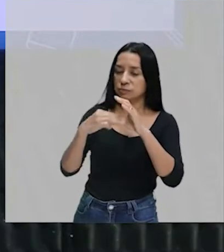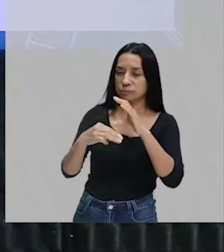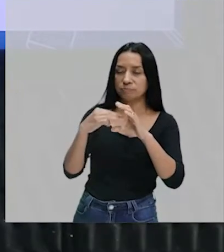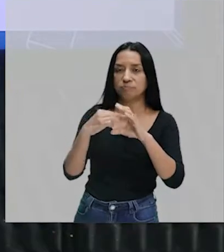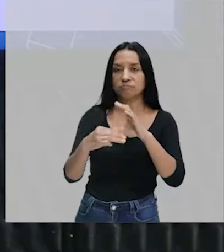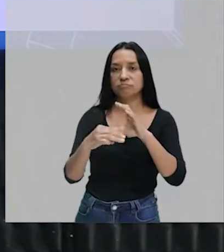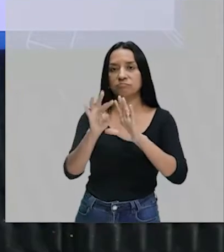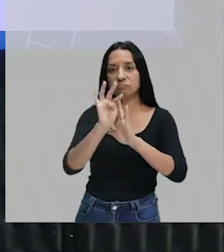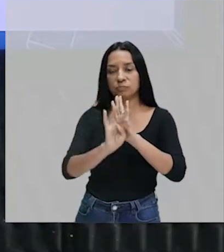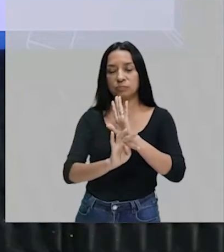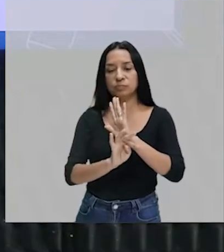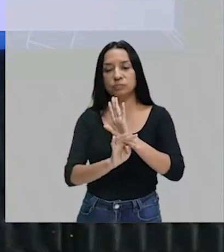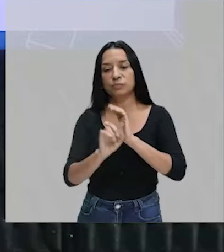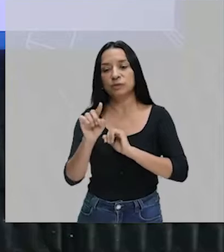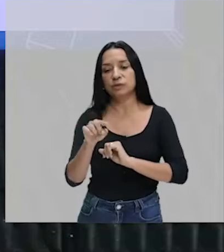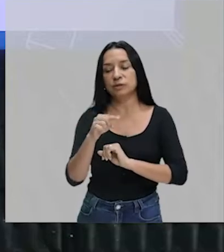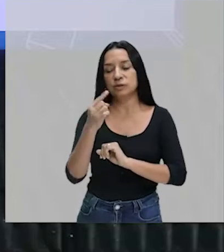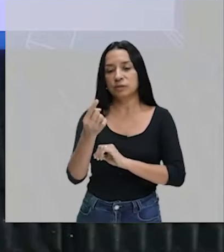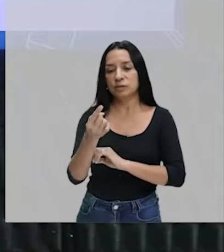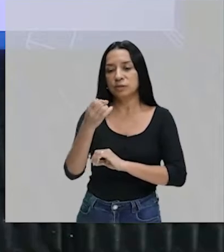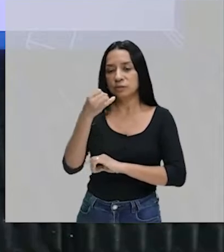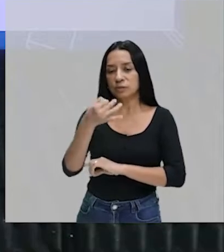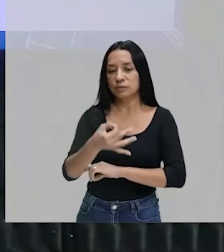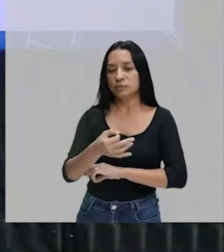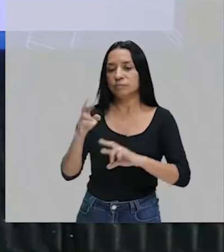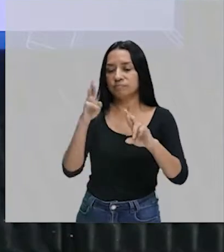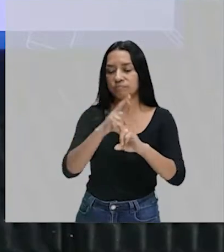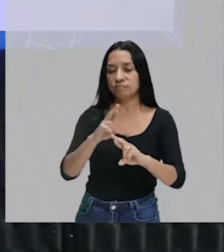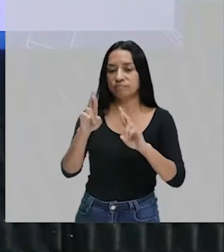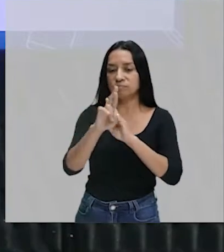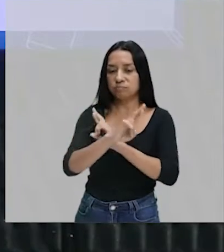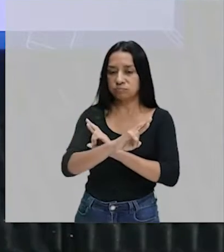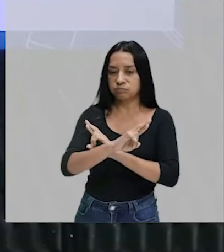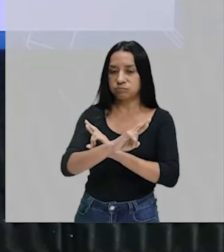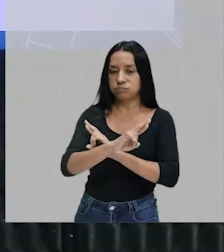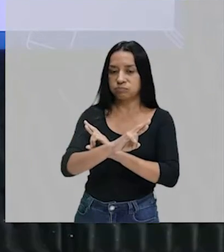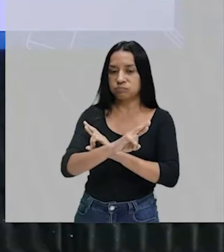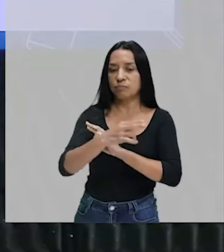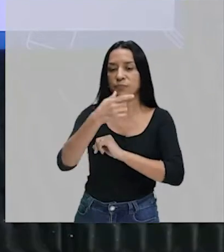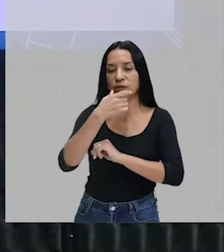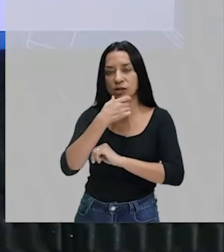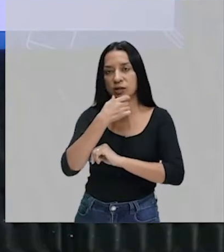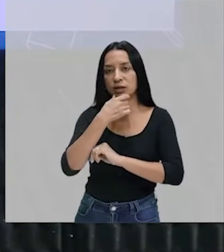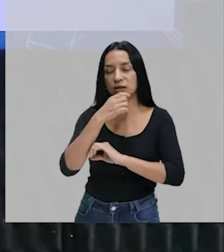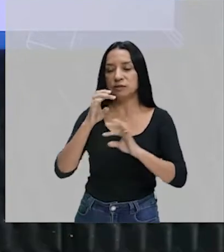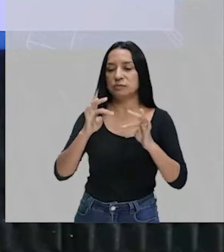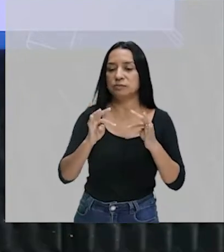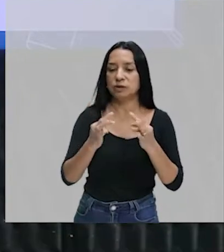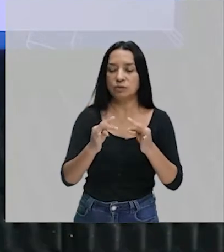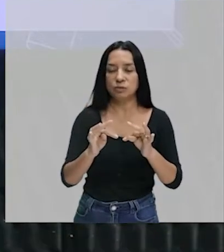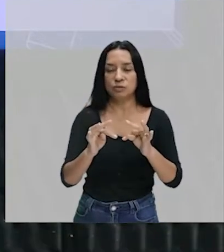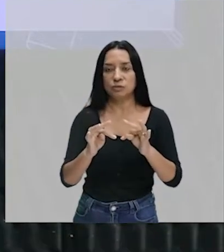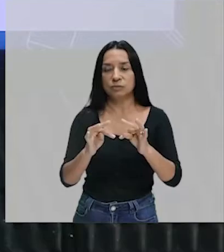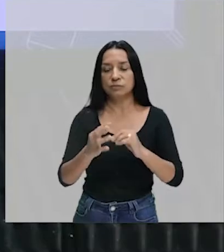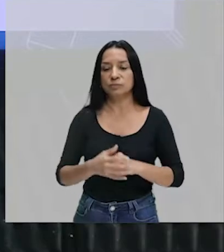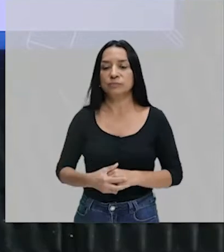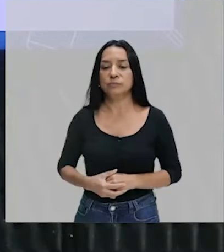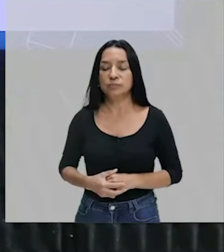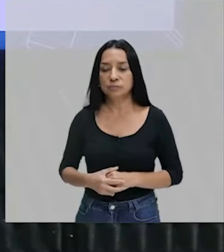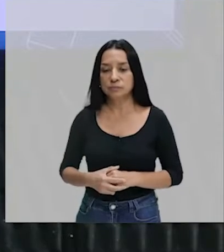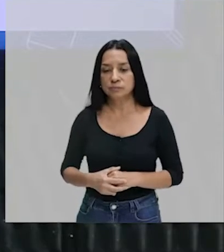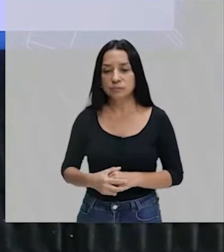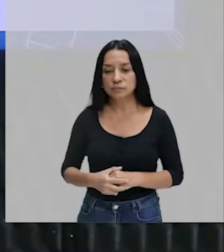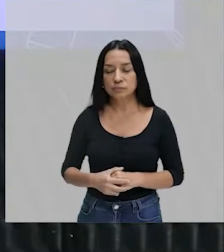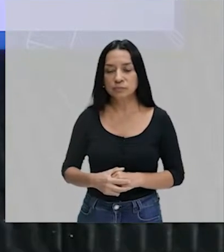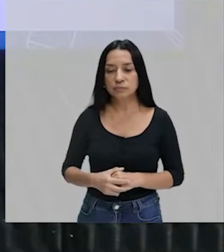mensagens de texto depois vamos falar da relação entre english language And tecnology and a relação entre